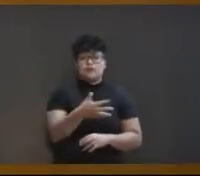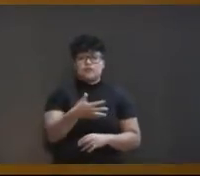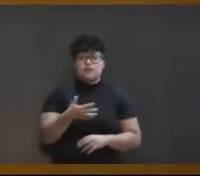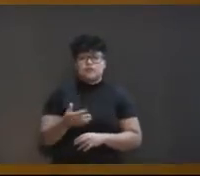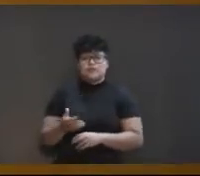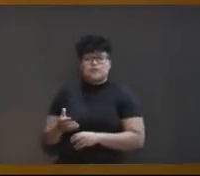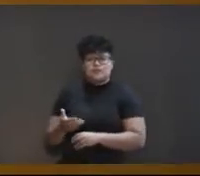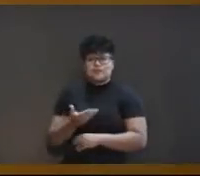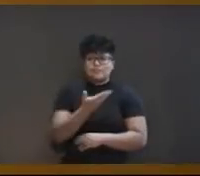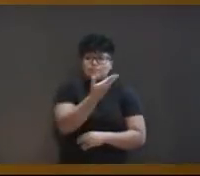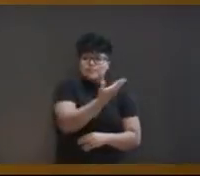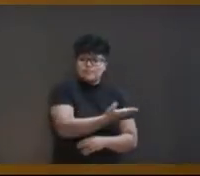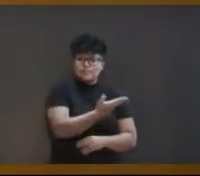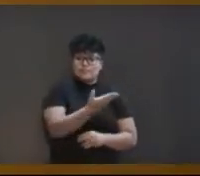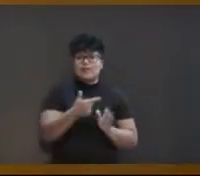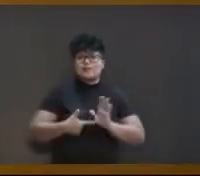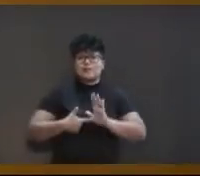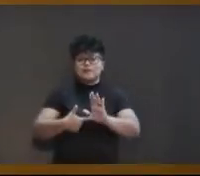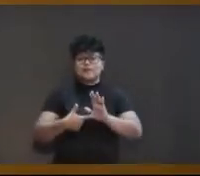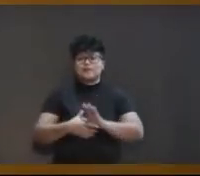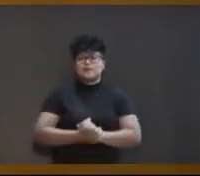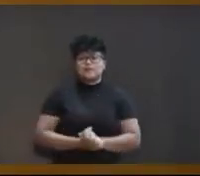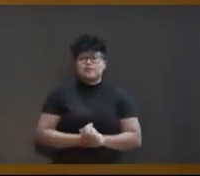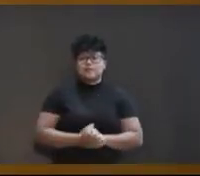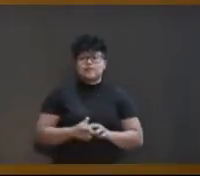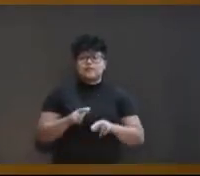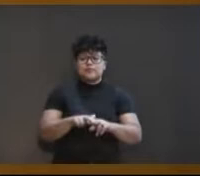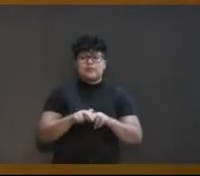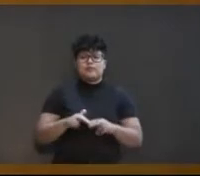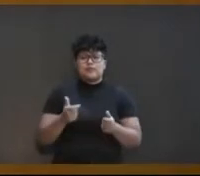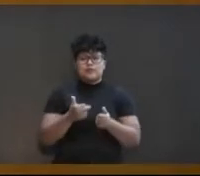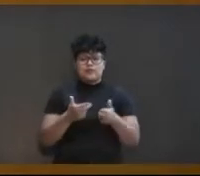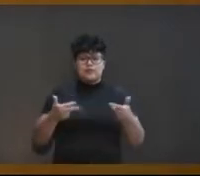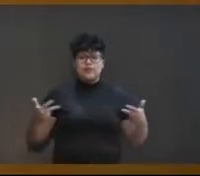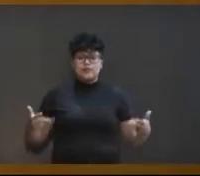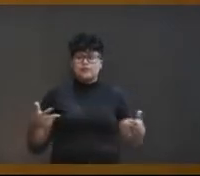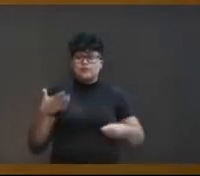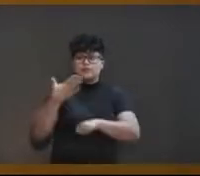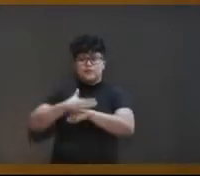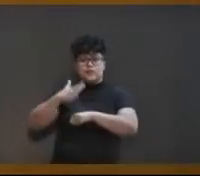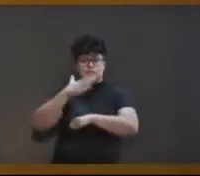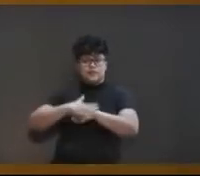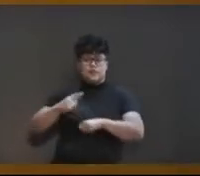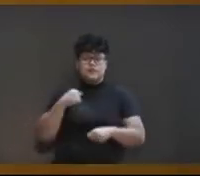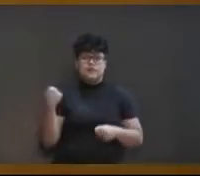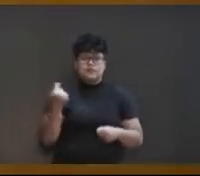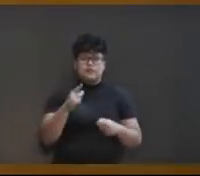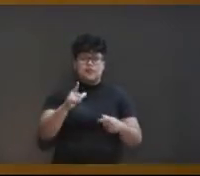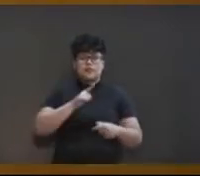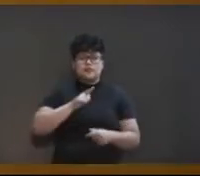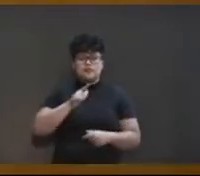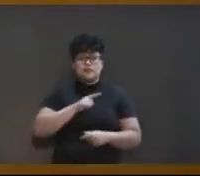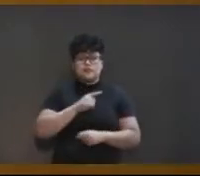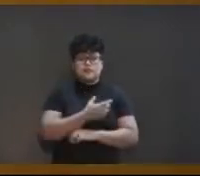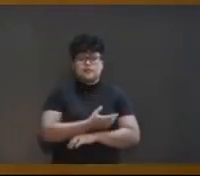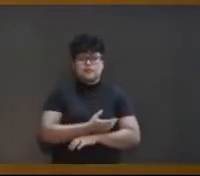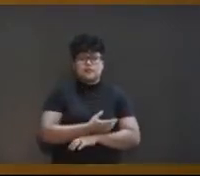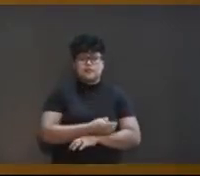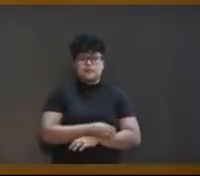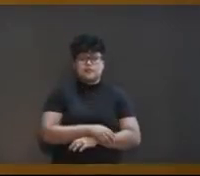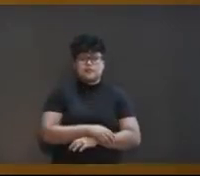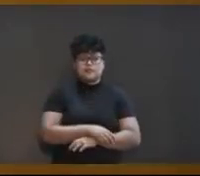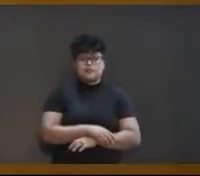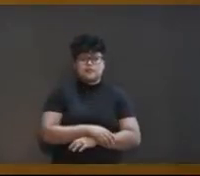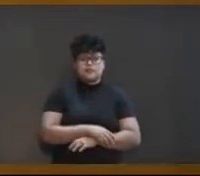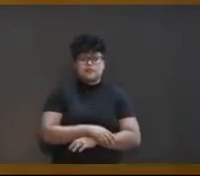e diante né de das várias atividades que tivemos na Bienal É principalmente no que se